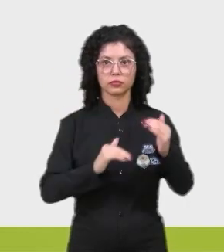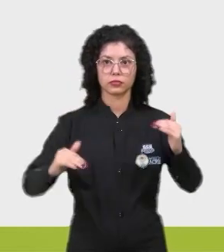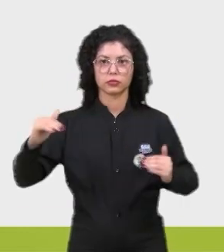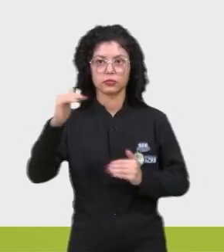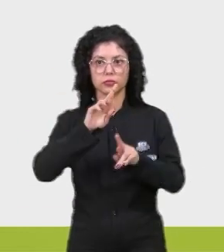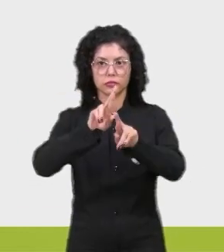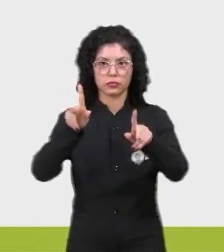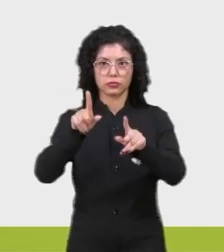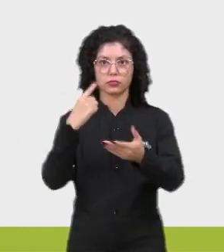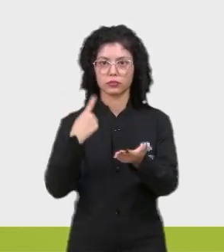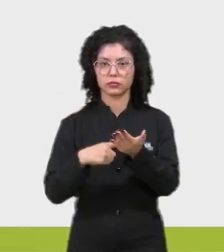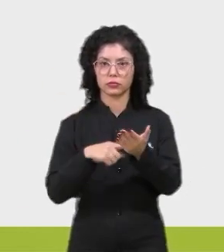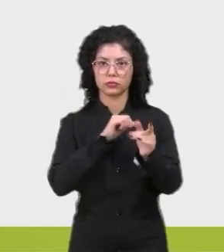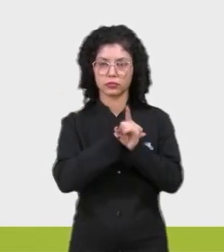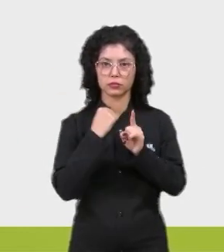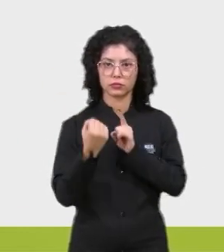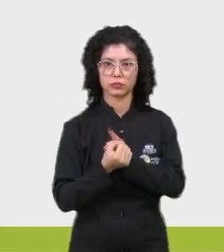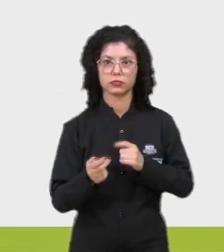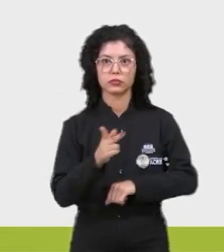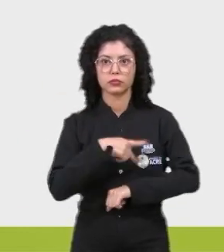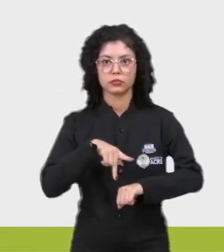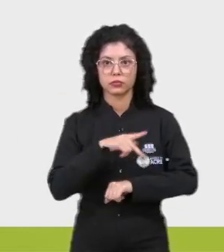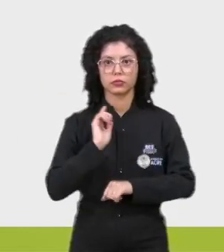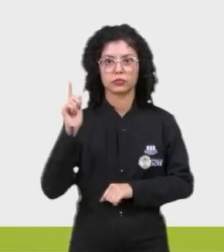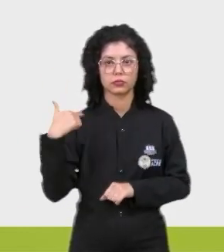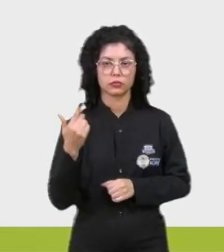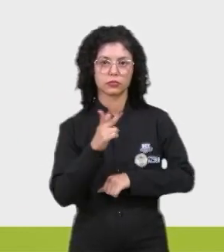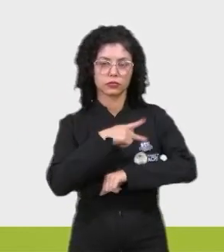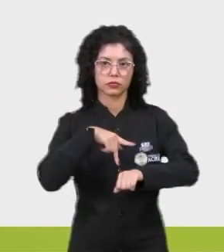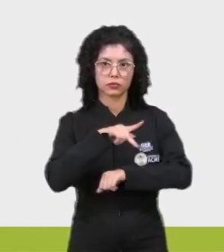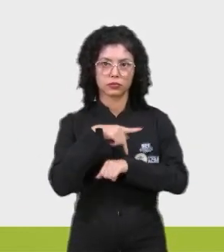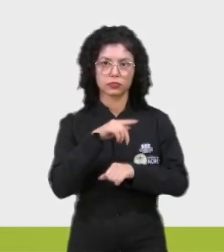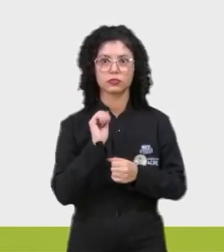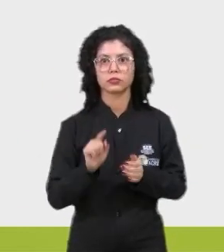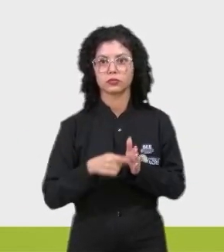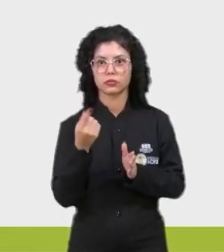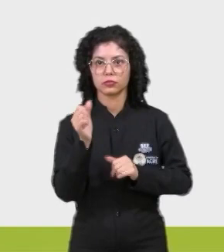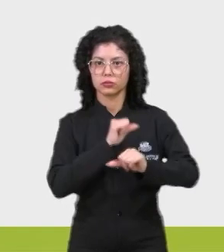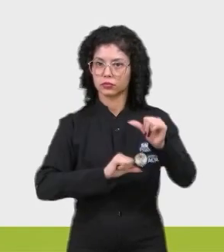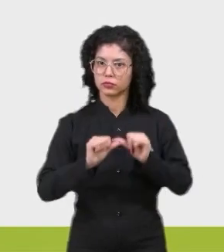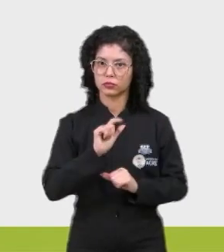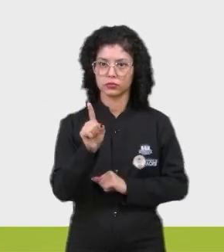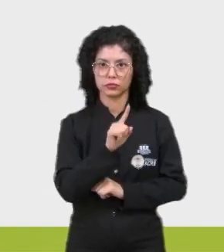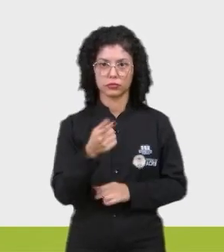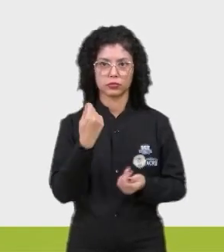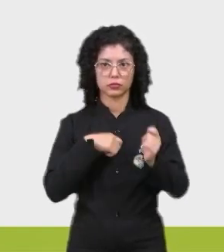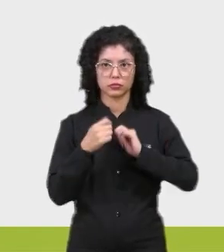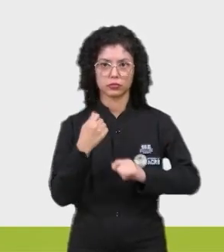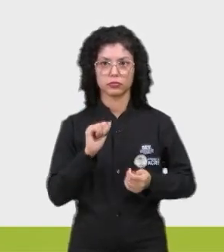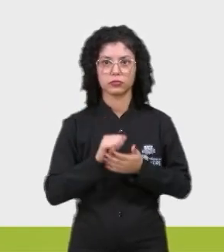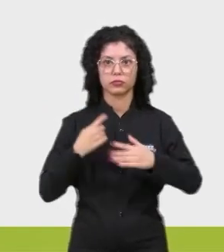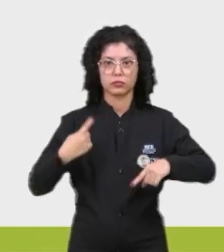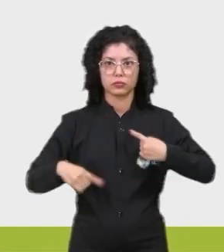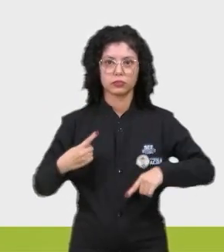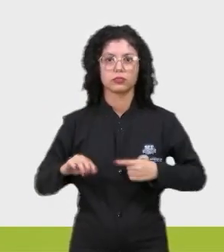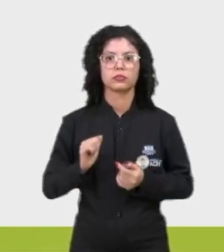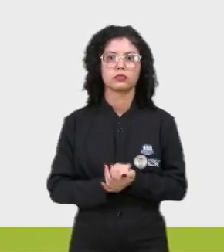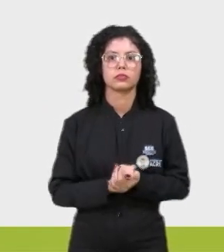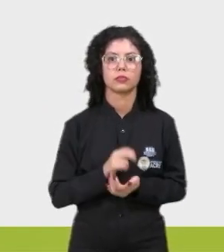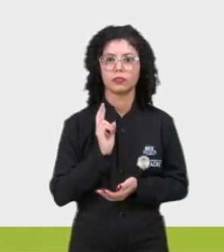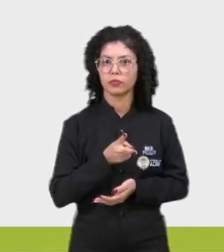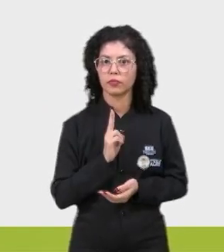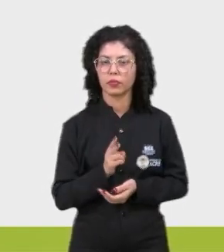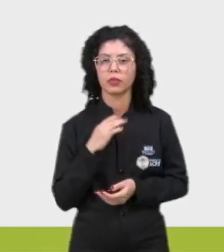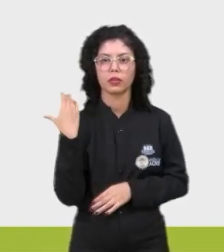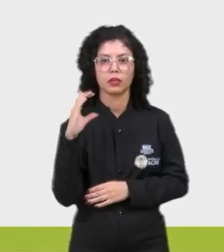acima da diferença da condição social. Outra citação: um país não muda pela sua economia, sua política e